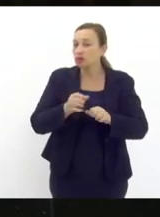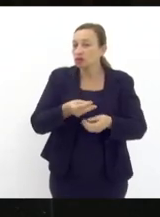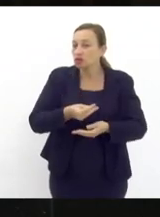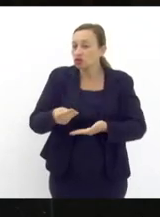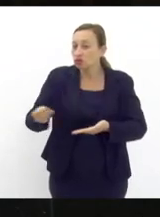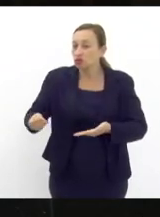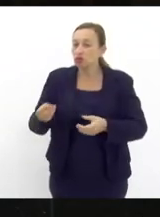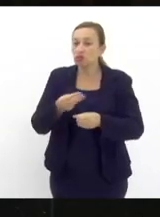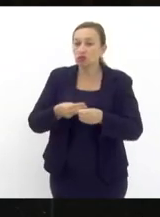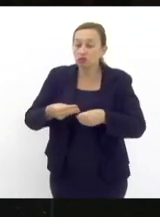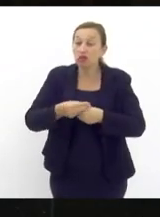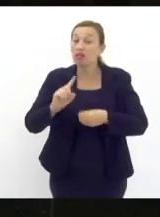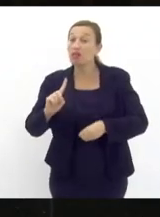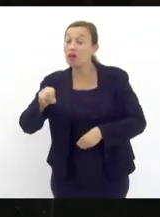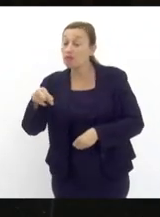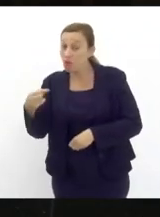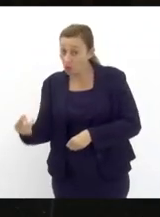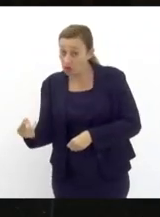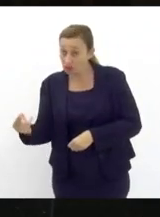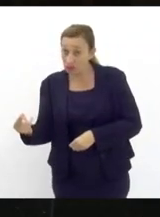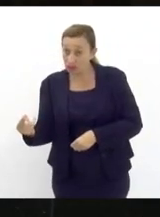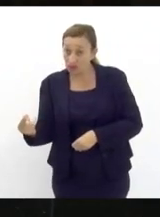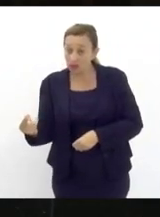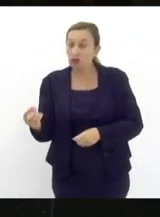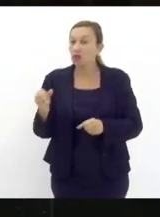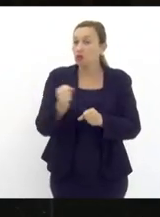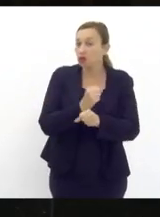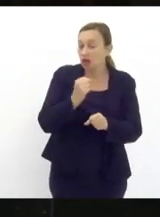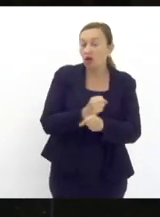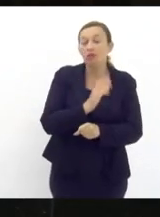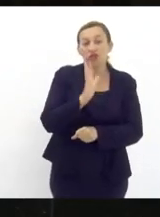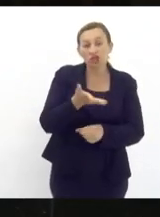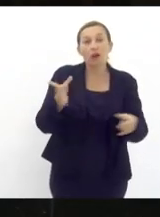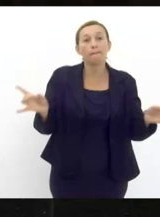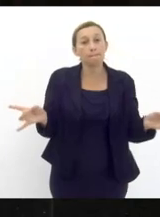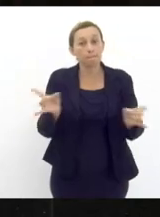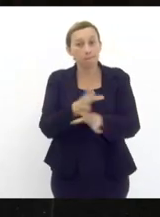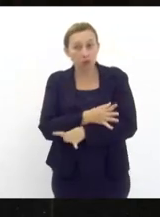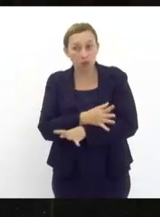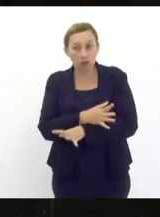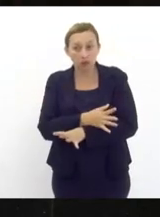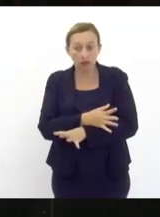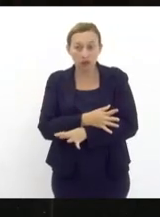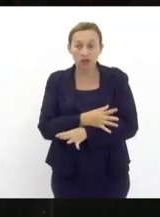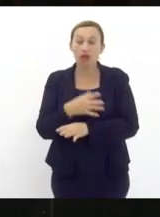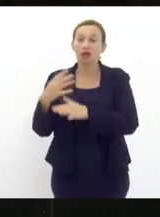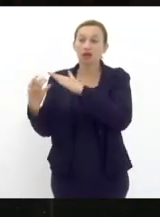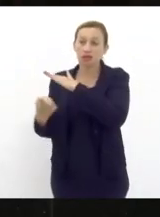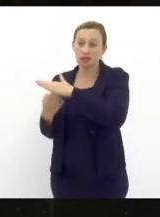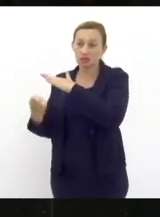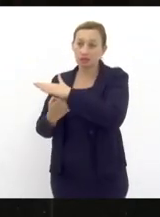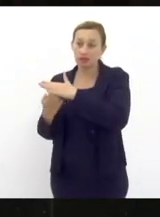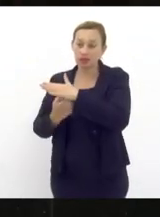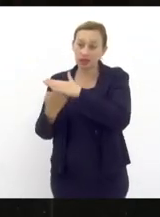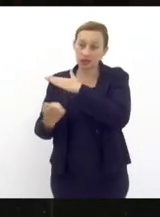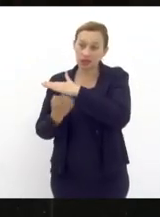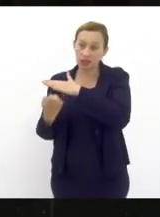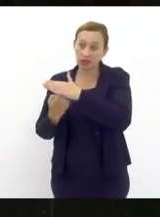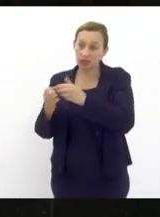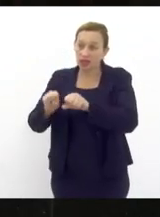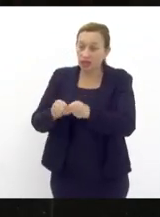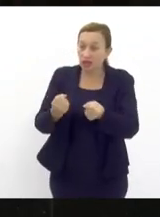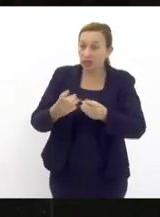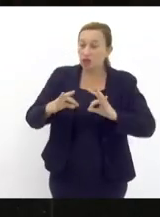depois quando a obra já está pronta as concessionárias quebram tudo para